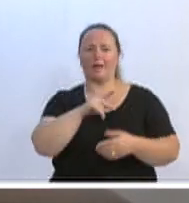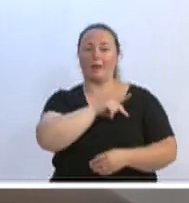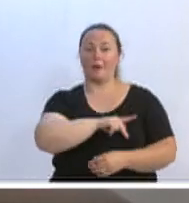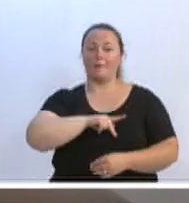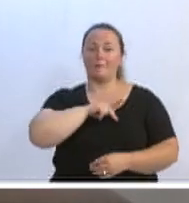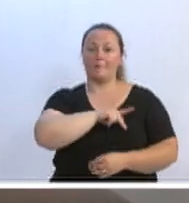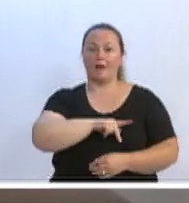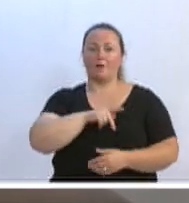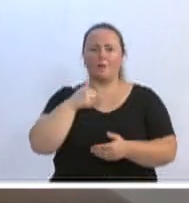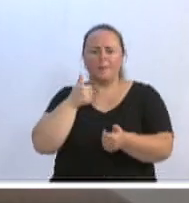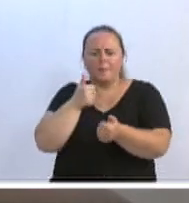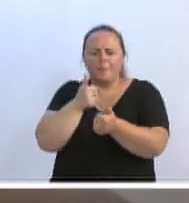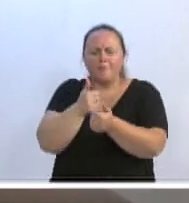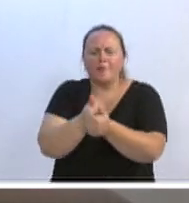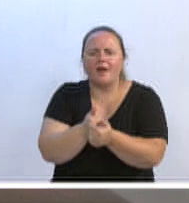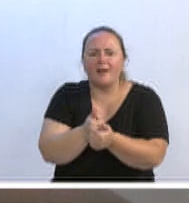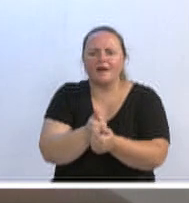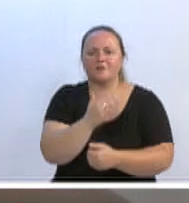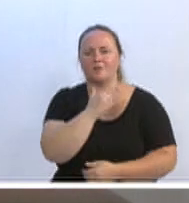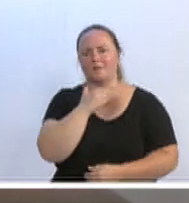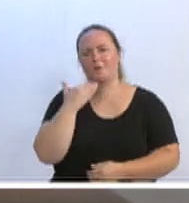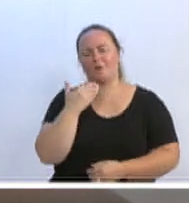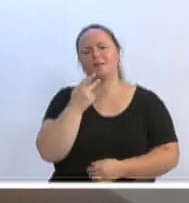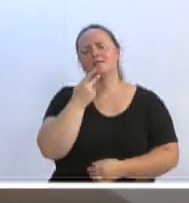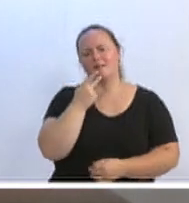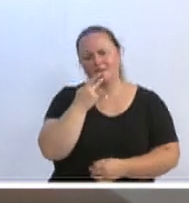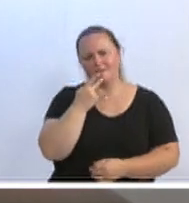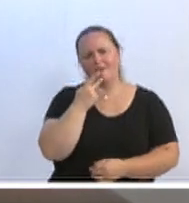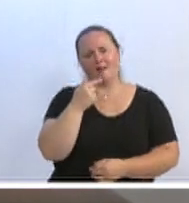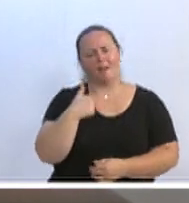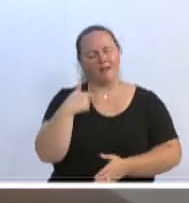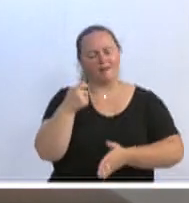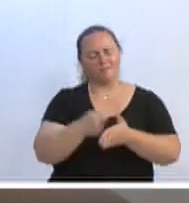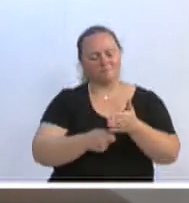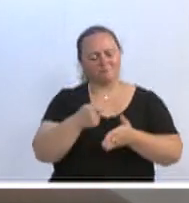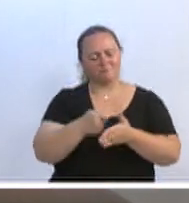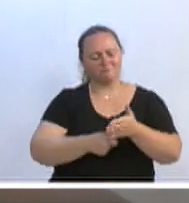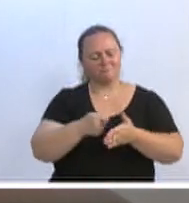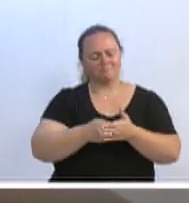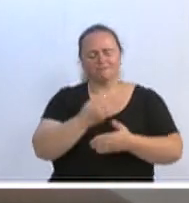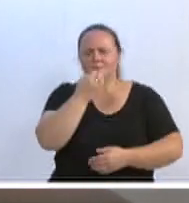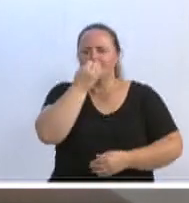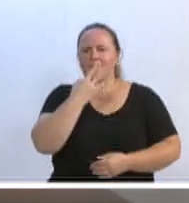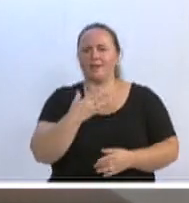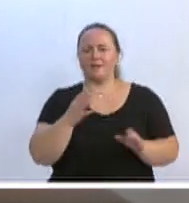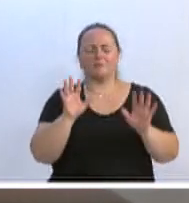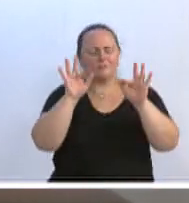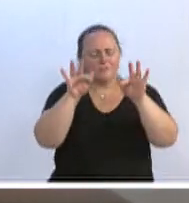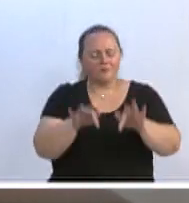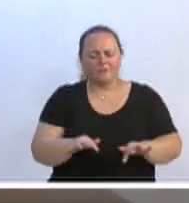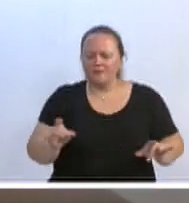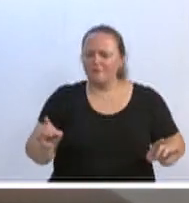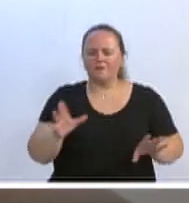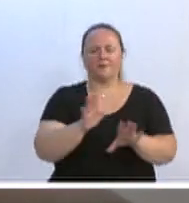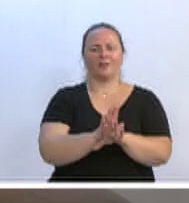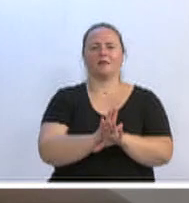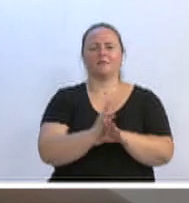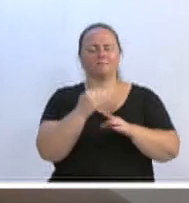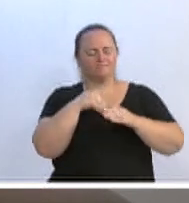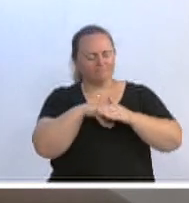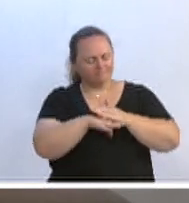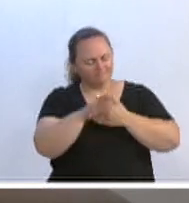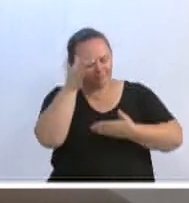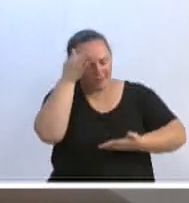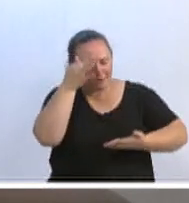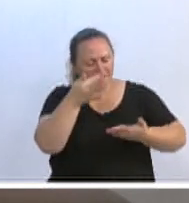ele disse assim, eu combati o bom combate, acabei a carreira e guardei a fé que